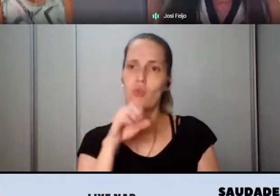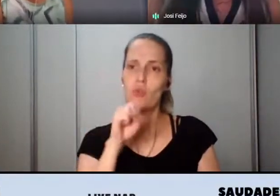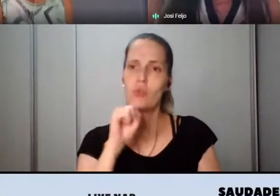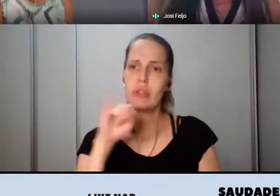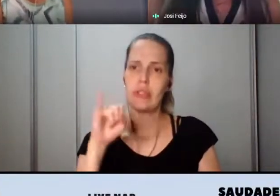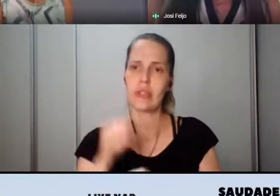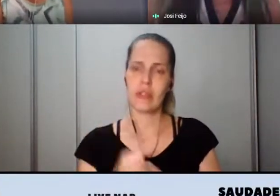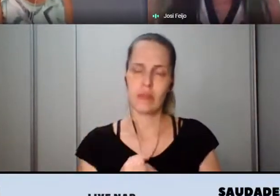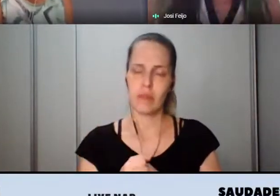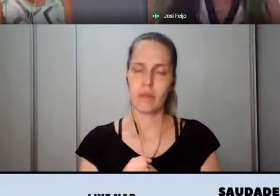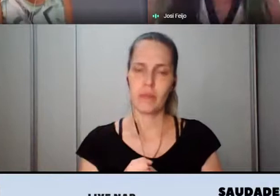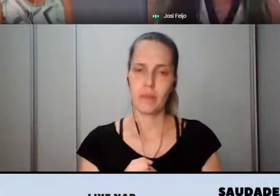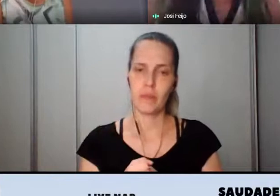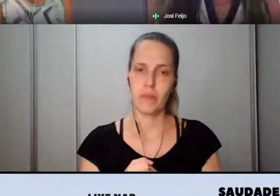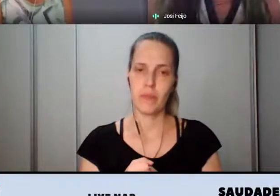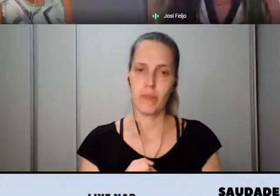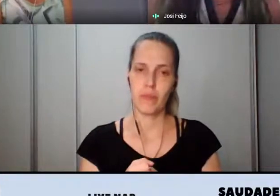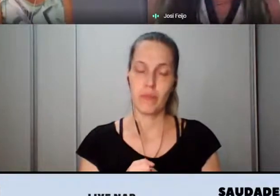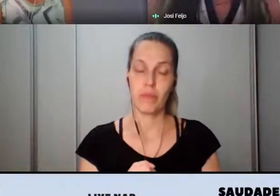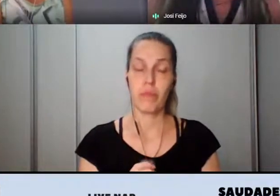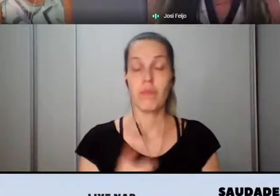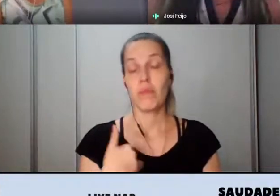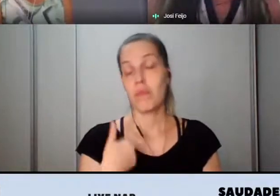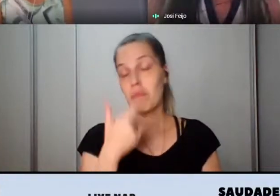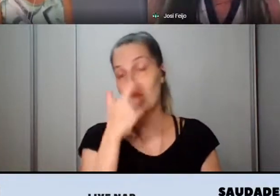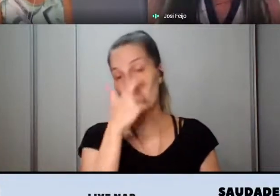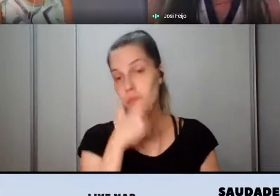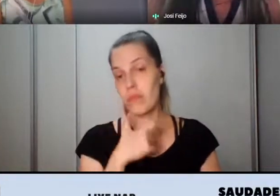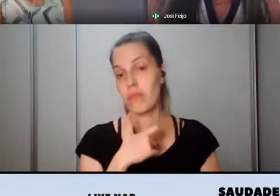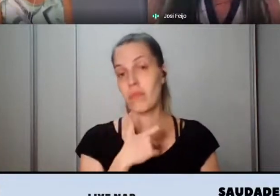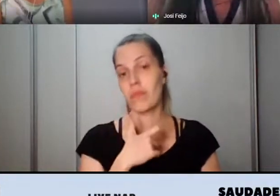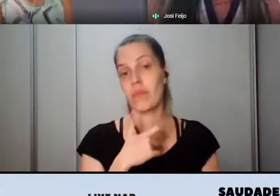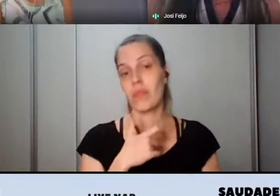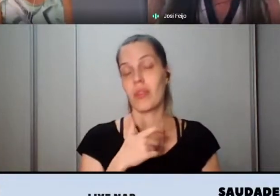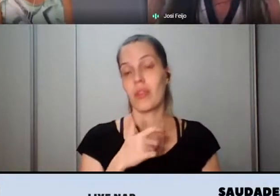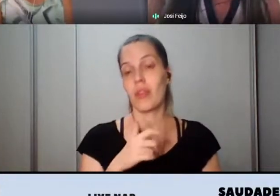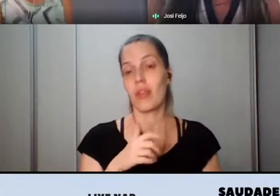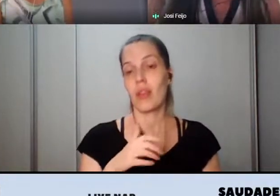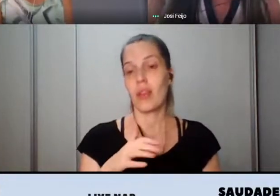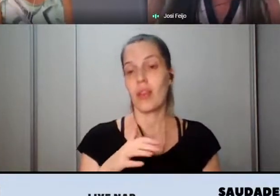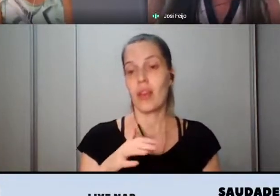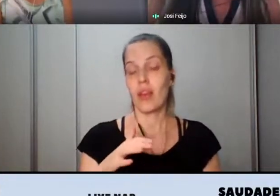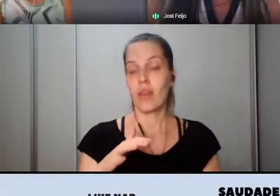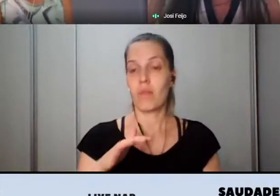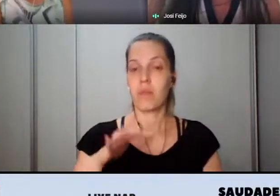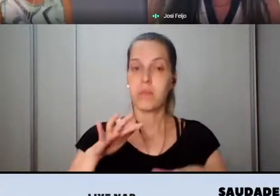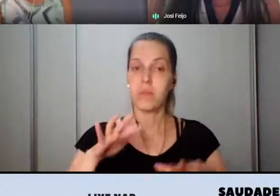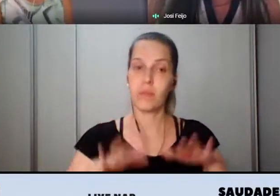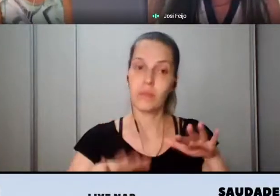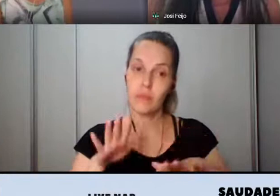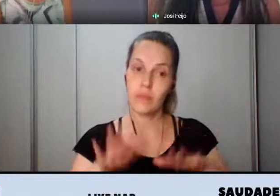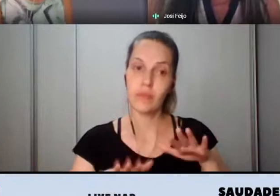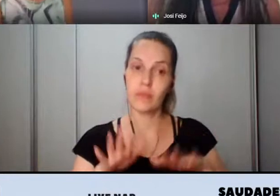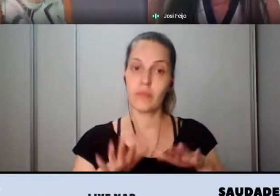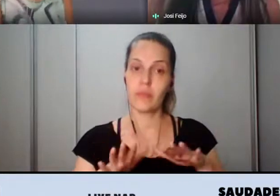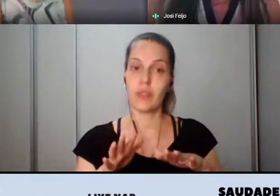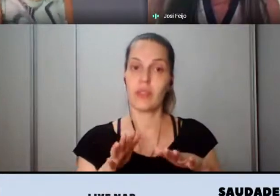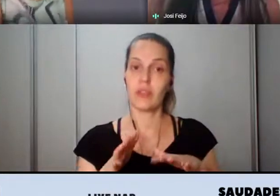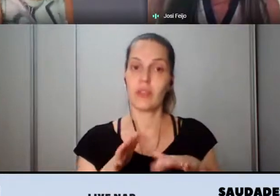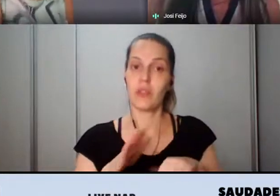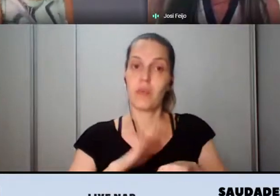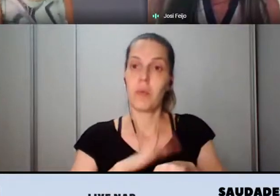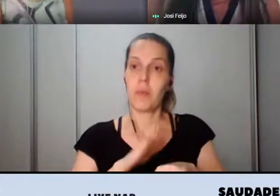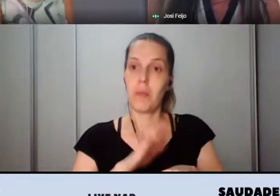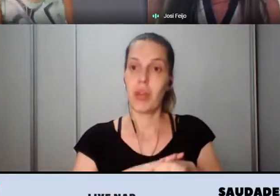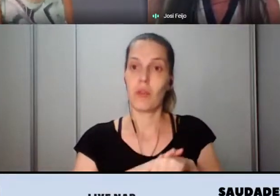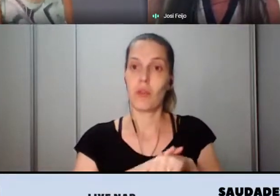Não, eu acho que nesse sentido, às vezes, quando as coisas não saem conforme a gente espera, e esse ano